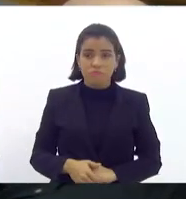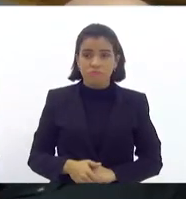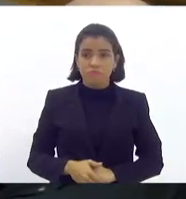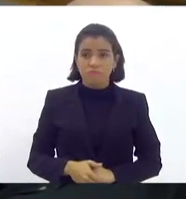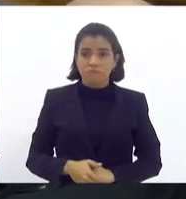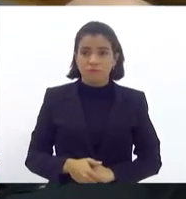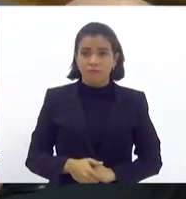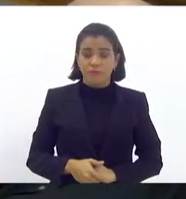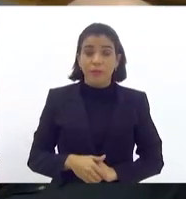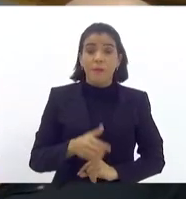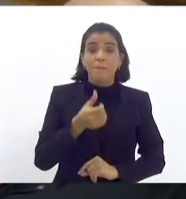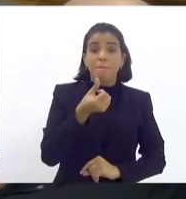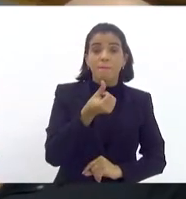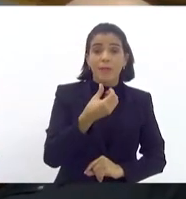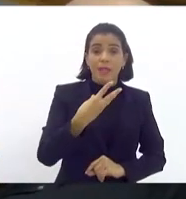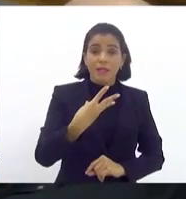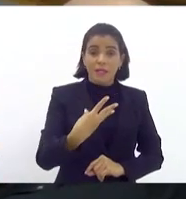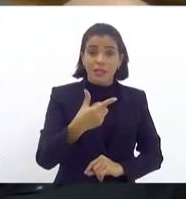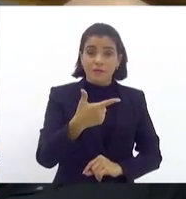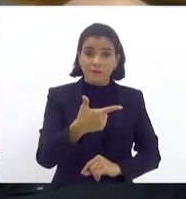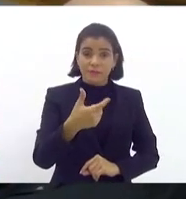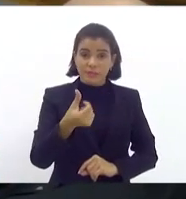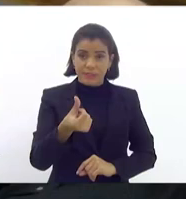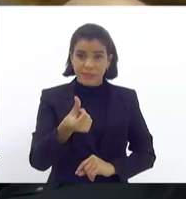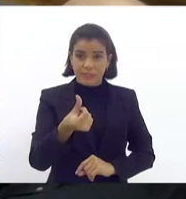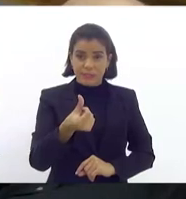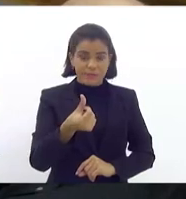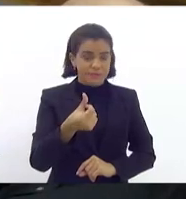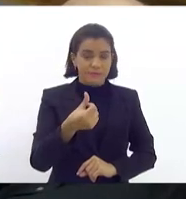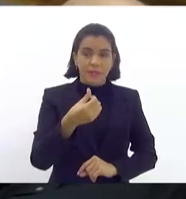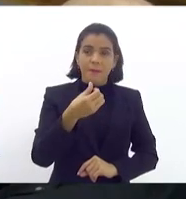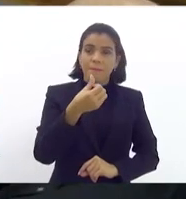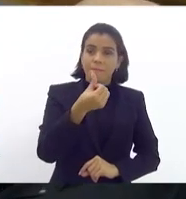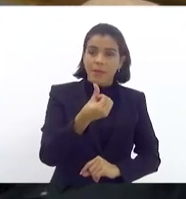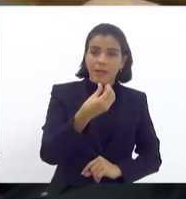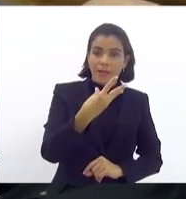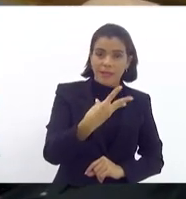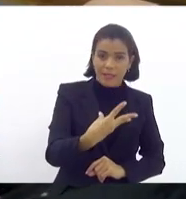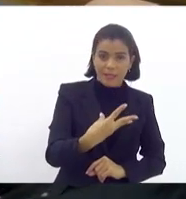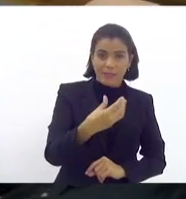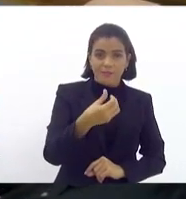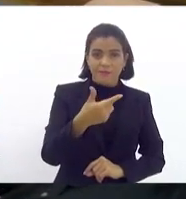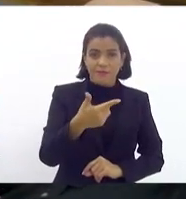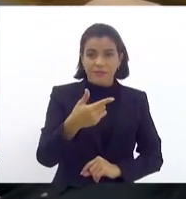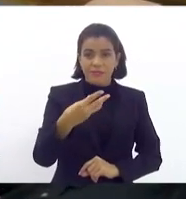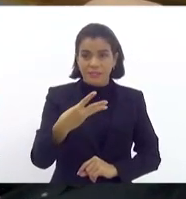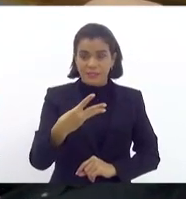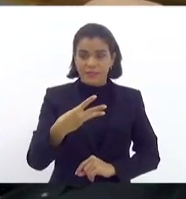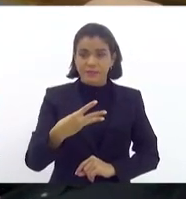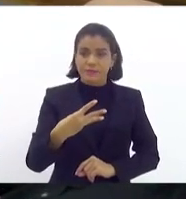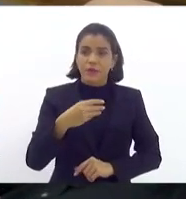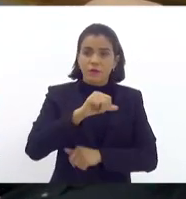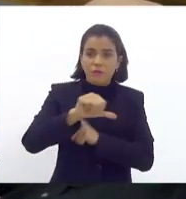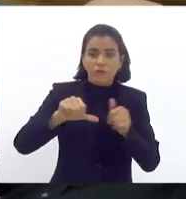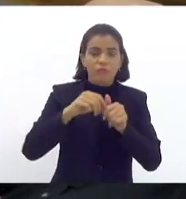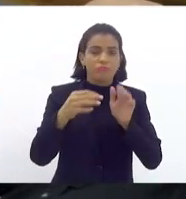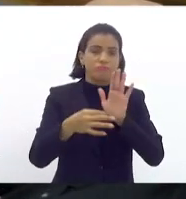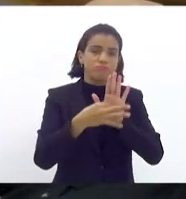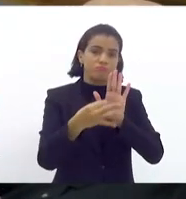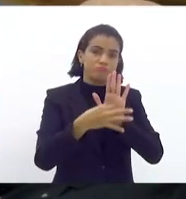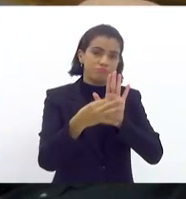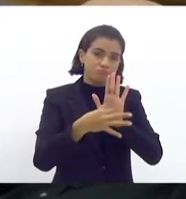É o 6323? É o 6323. Então vou alterar o parecer original